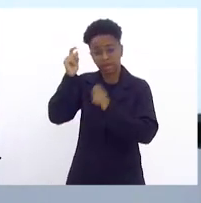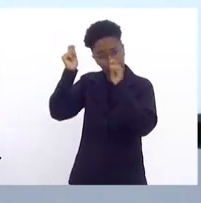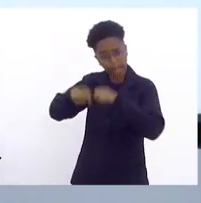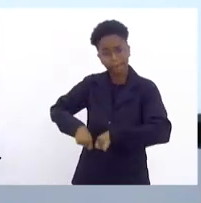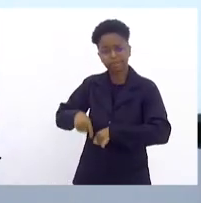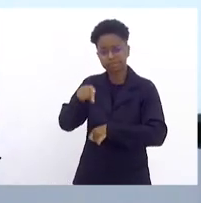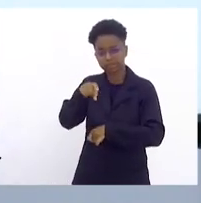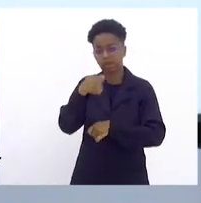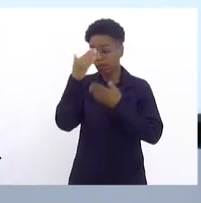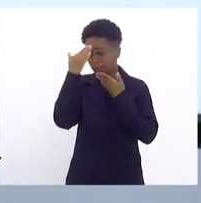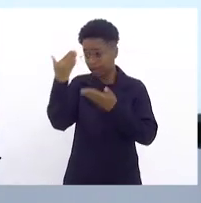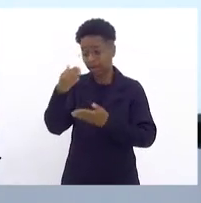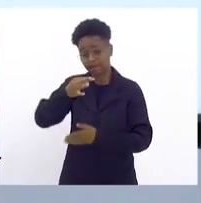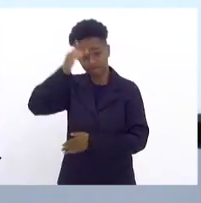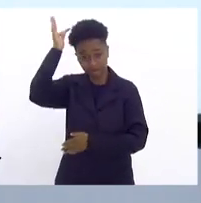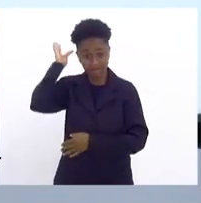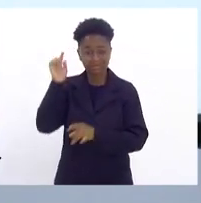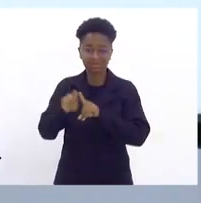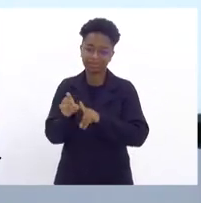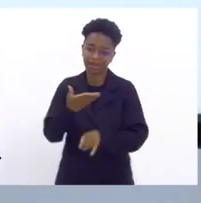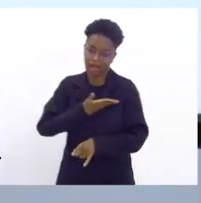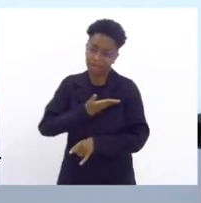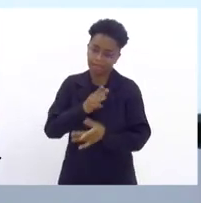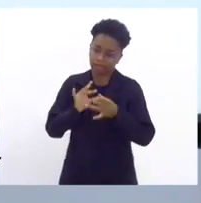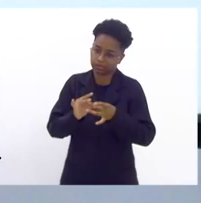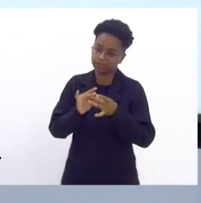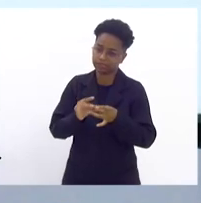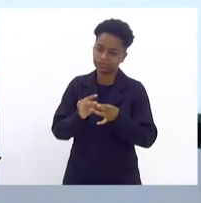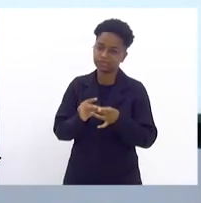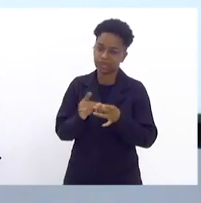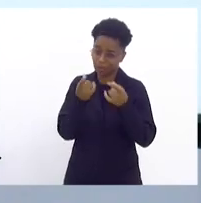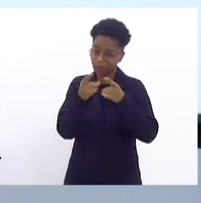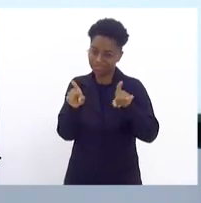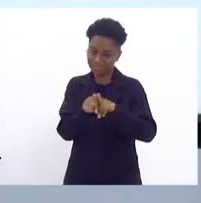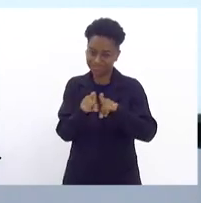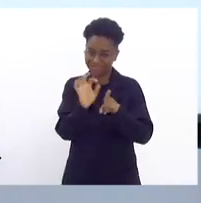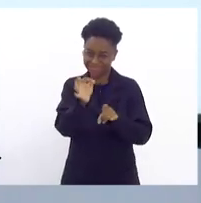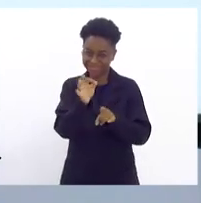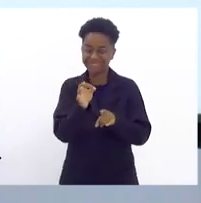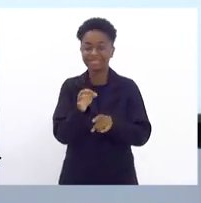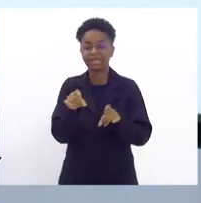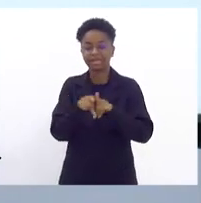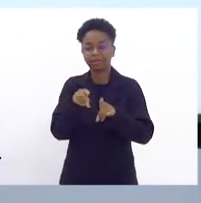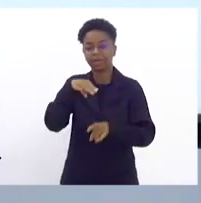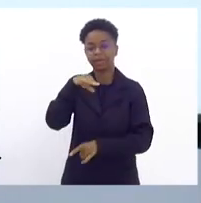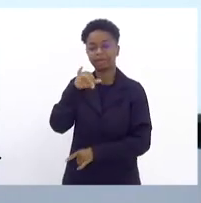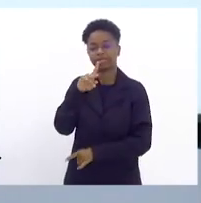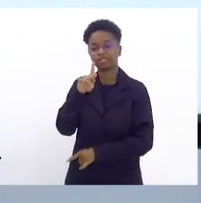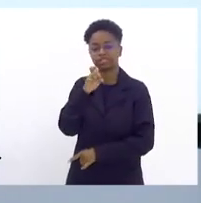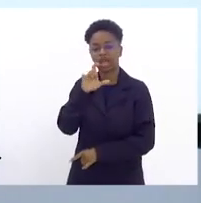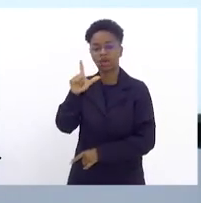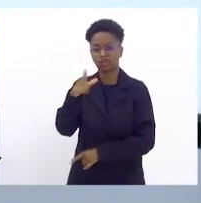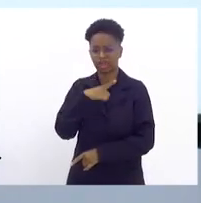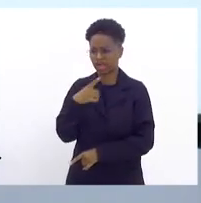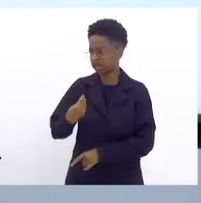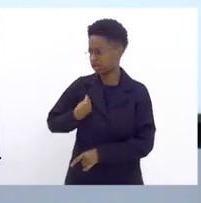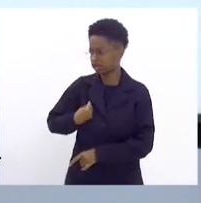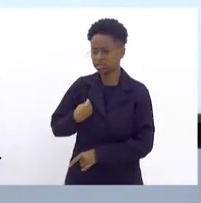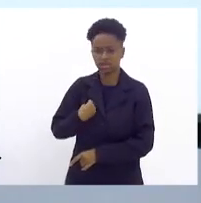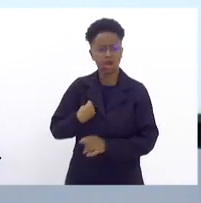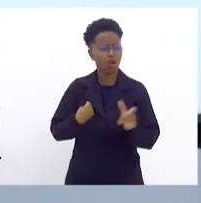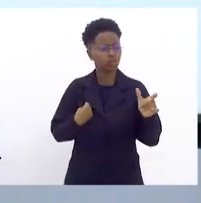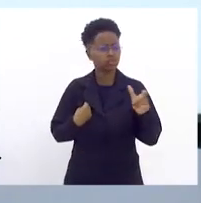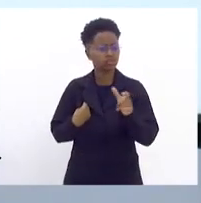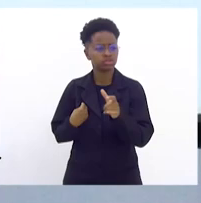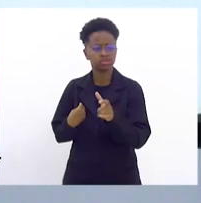obrigado frente pela oportunidade fé de amigo amigo tem música também na frente ao Michel também tá aí o Michel Cadê